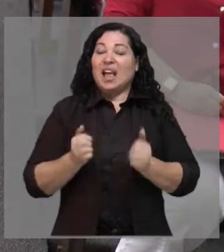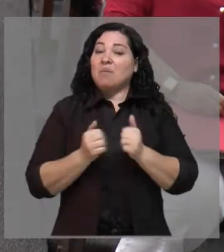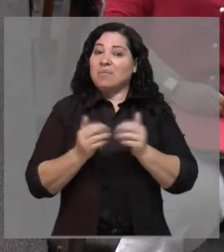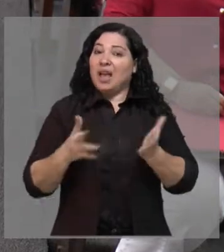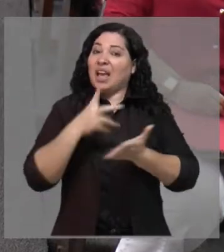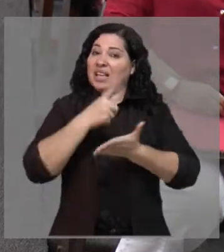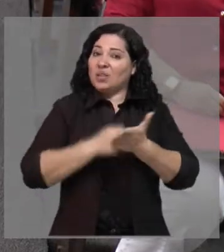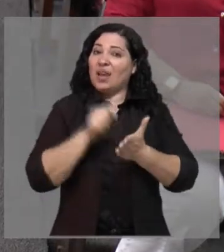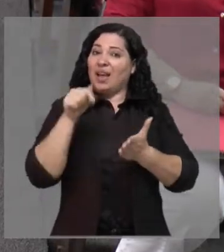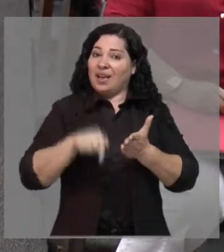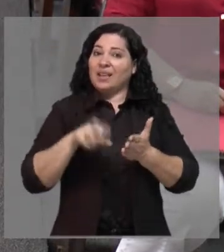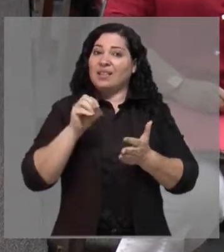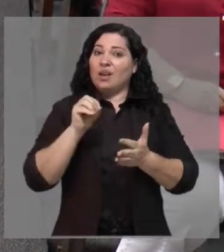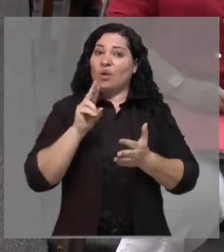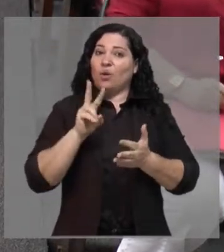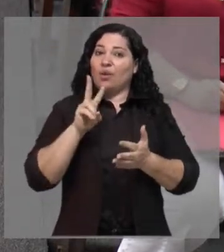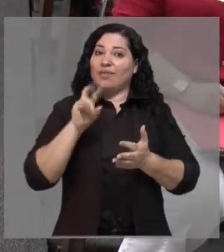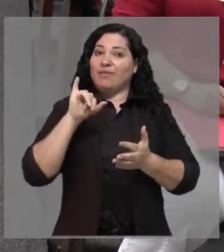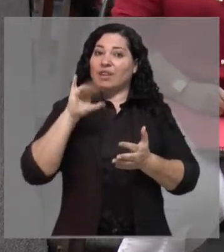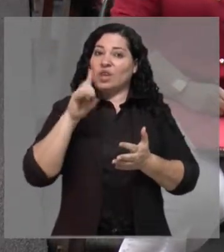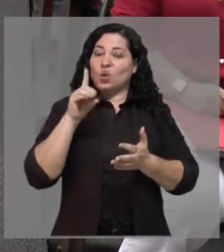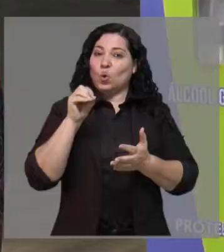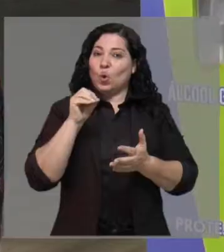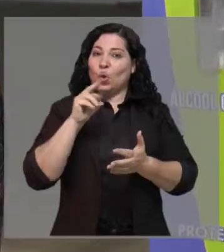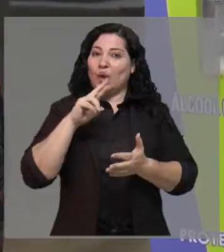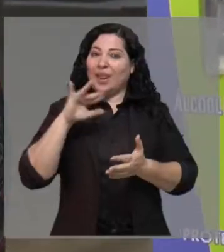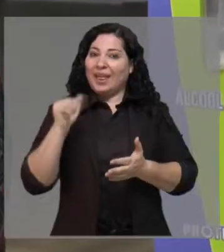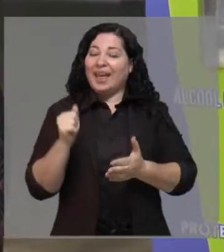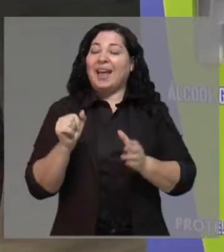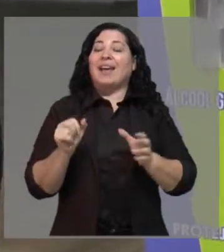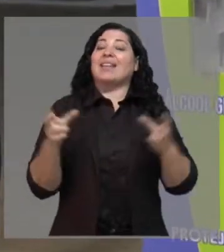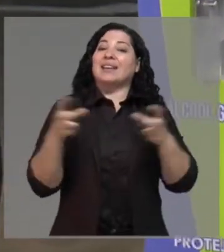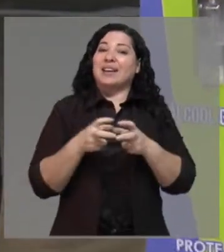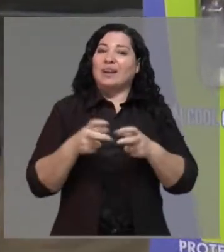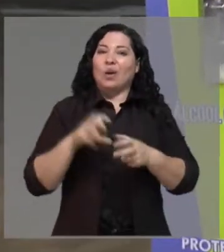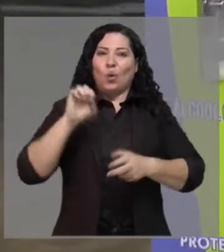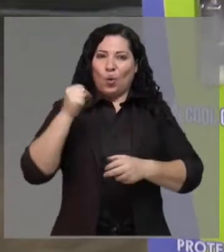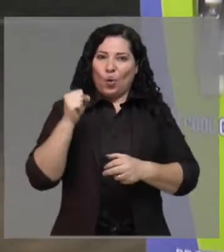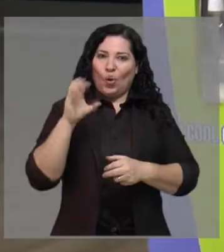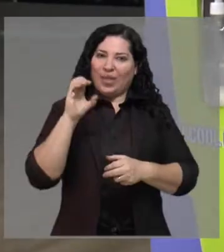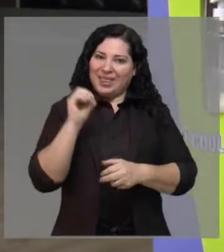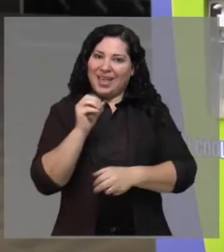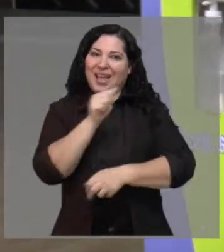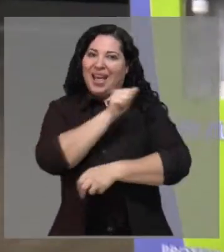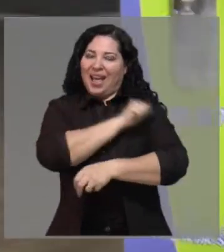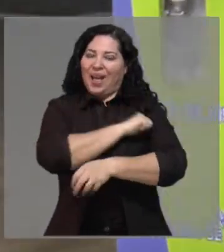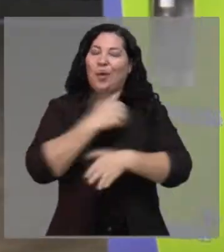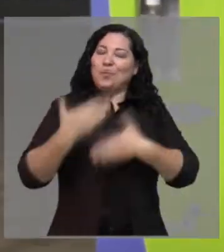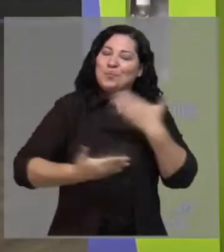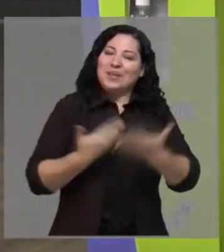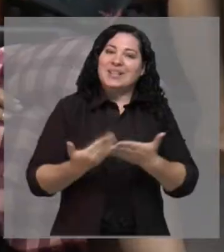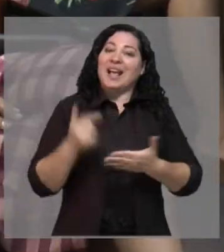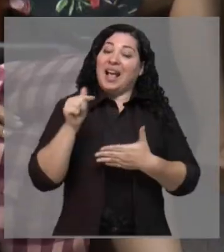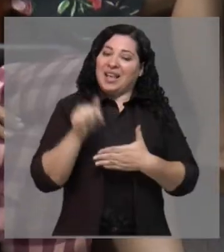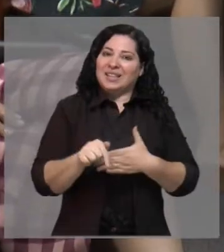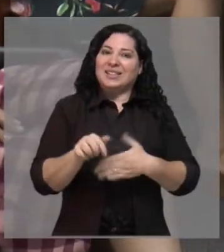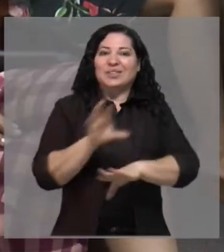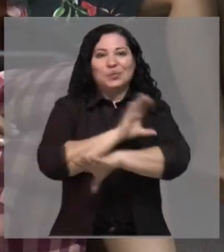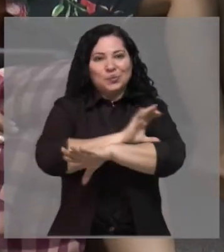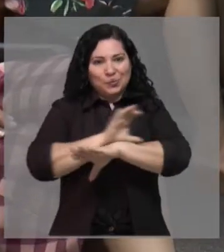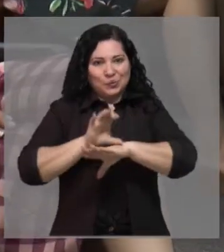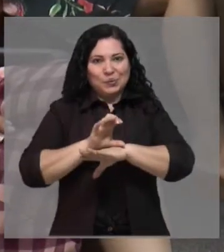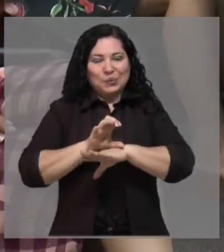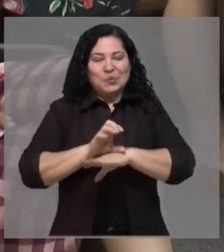inscrições aqui na ouvidoria da Câmara Municipal. 80 alunos estarão aqui participando deste curso,